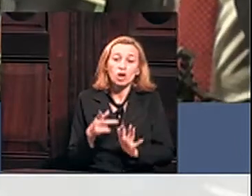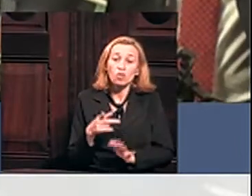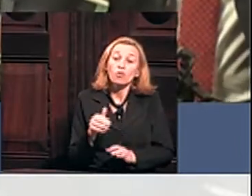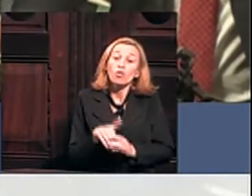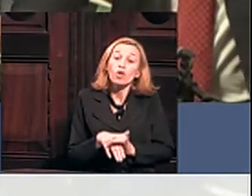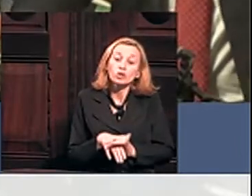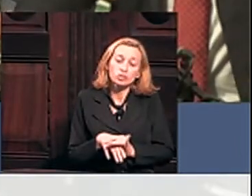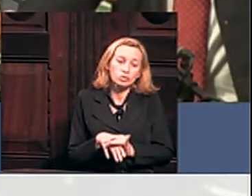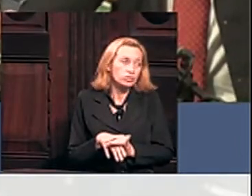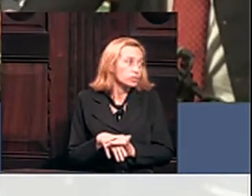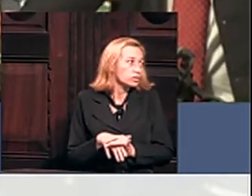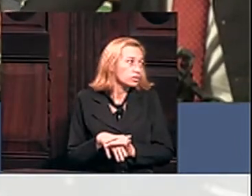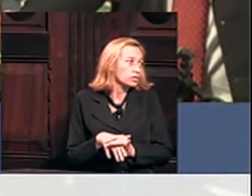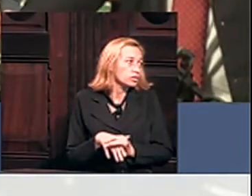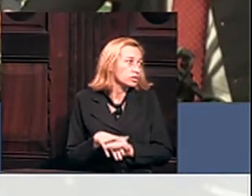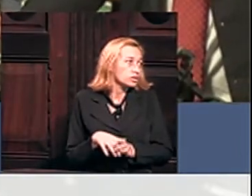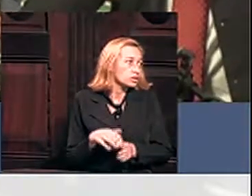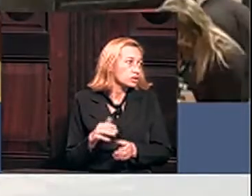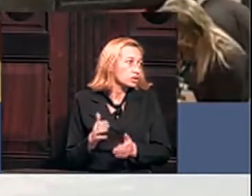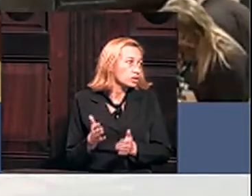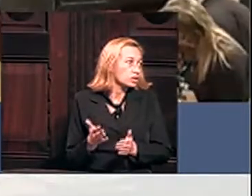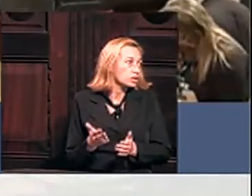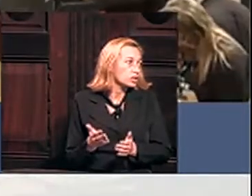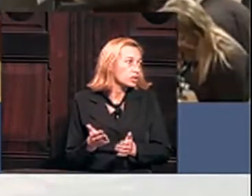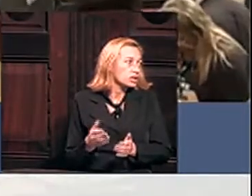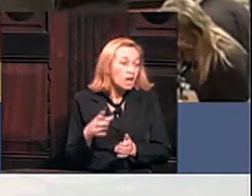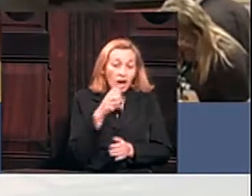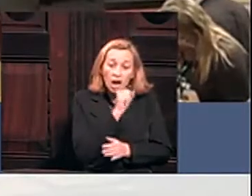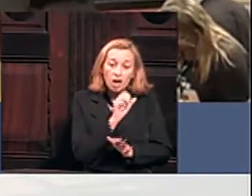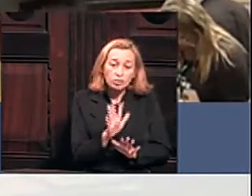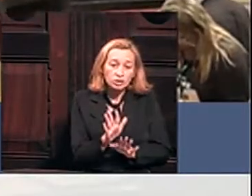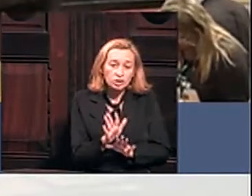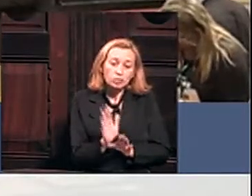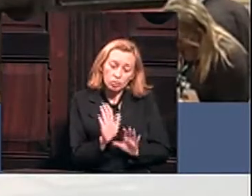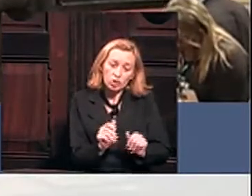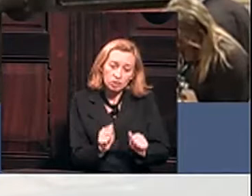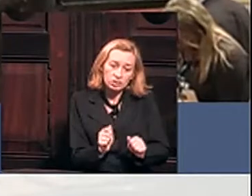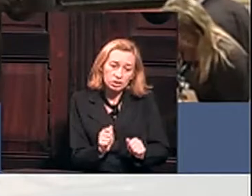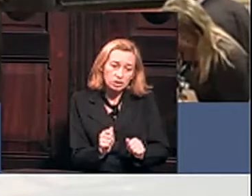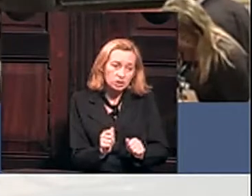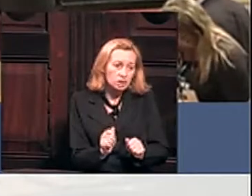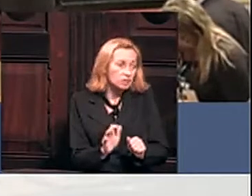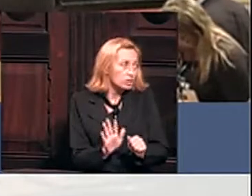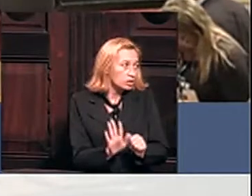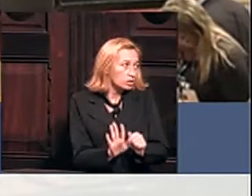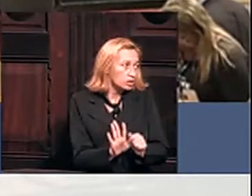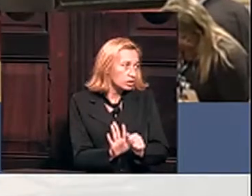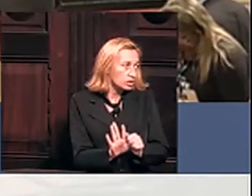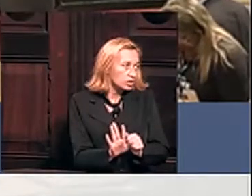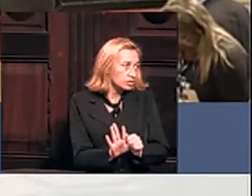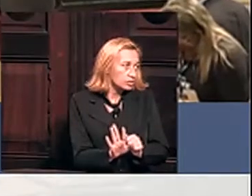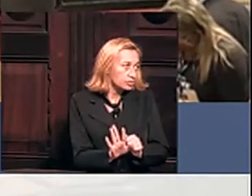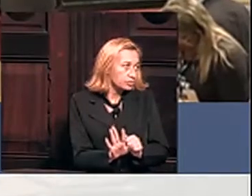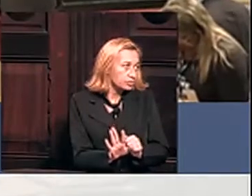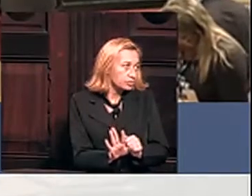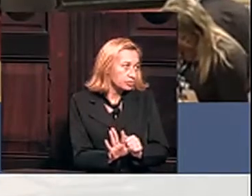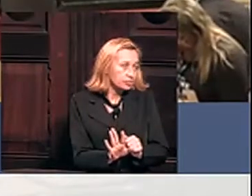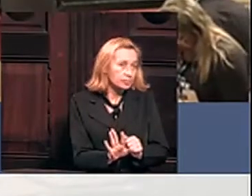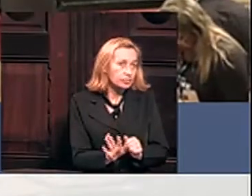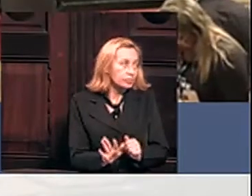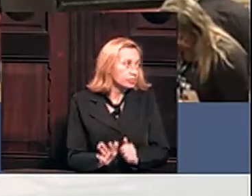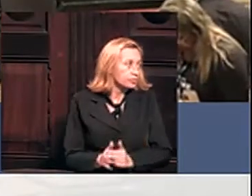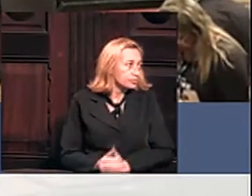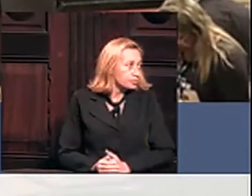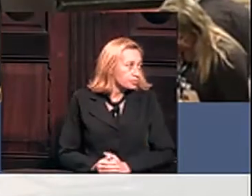é rápido aqui. É só declaração. Não, pode ser assim? Então vamos aqui, conte. Me dá a